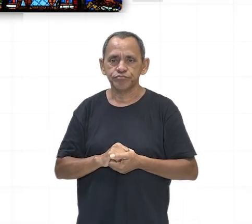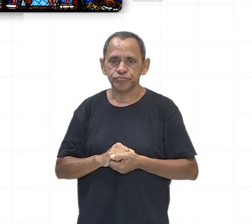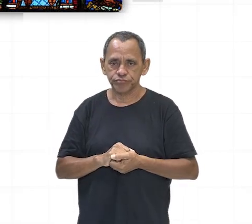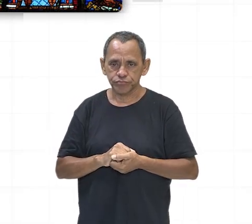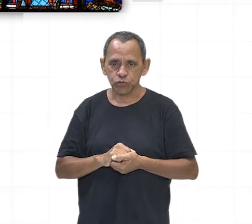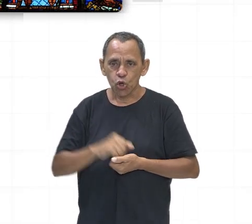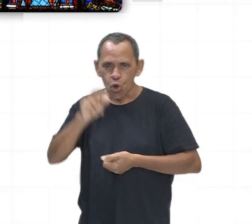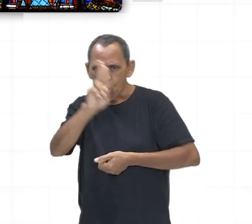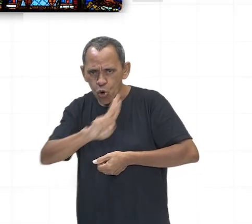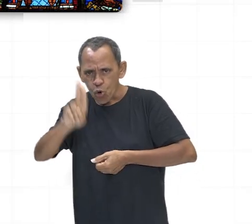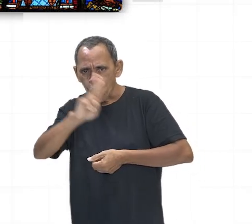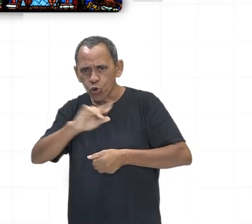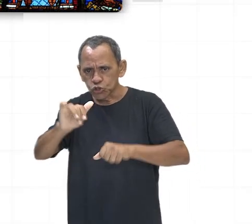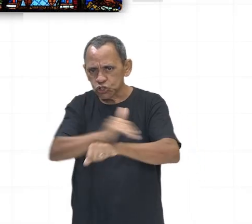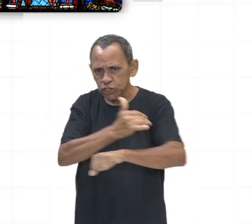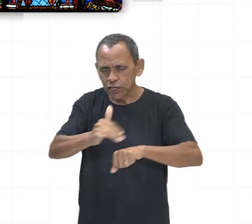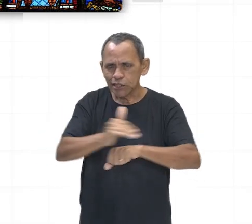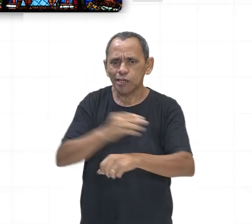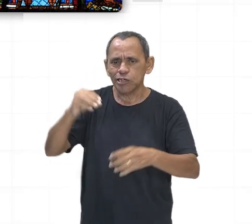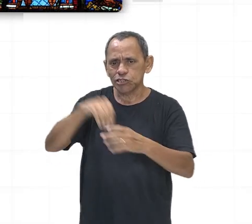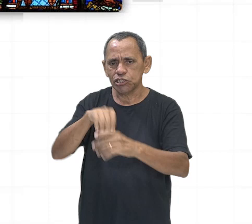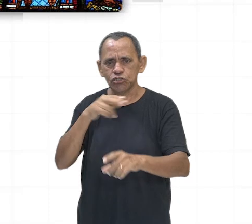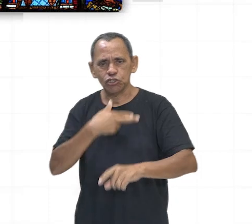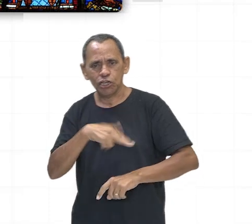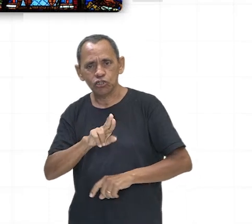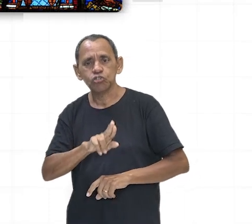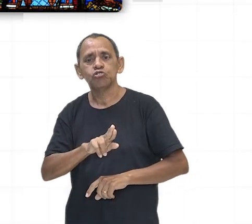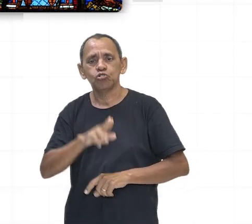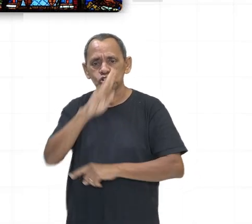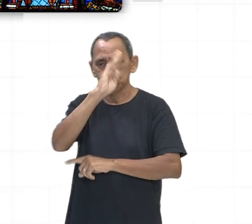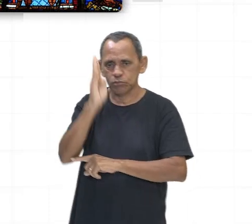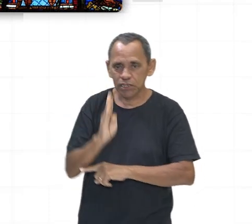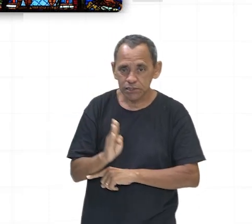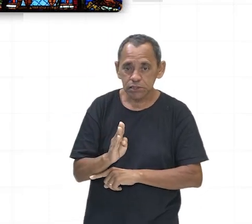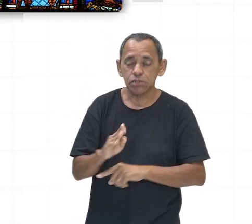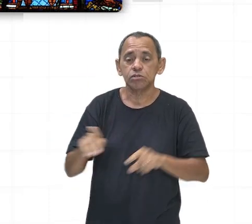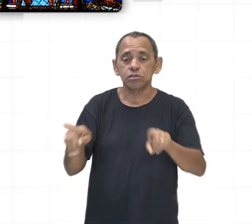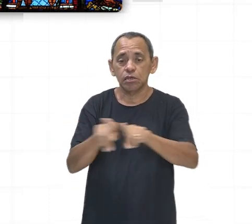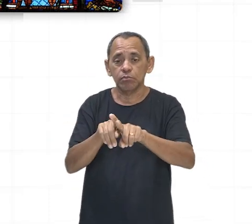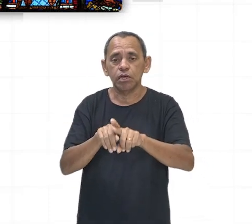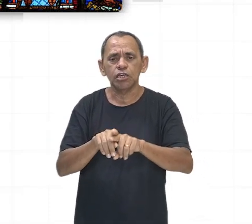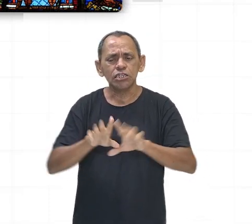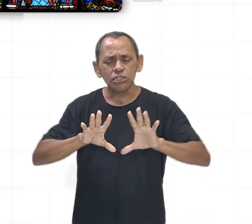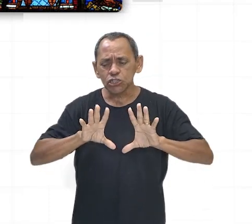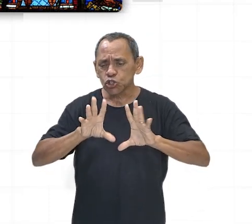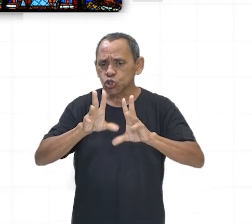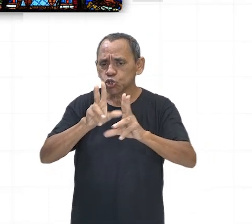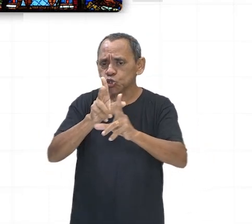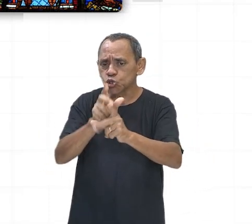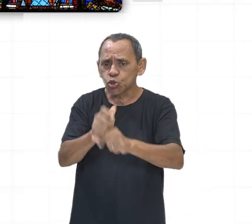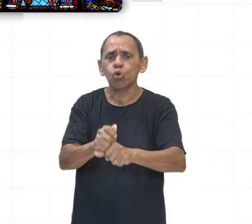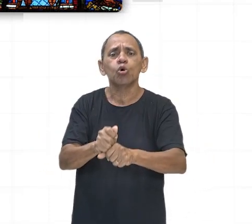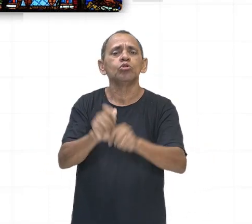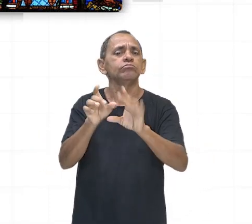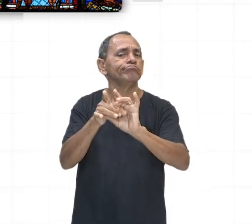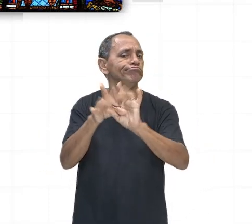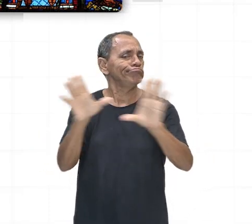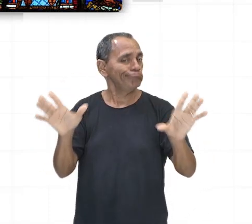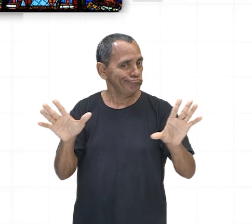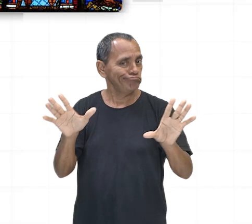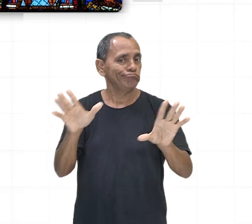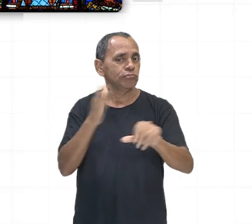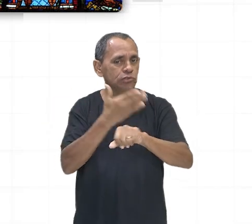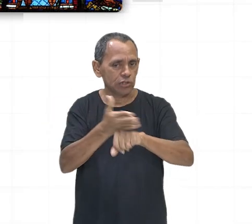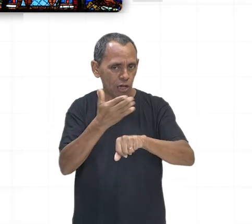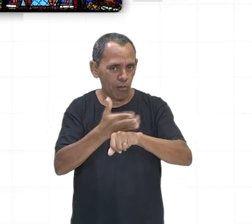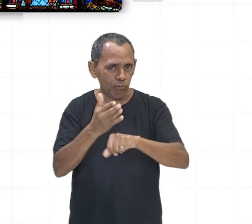livres para a sua prática, para a sua livre prática de culto, sua liberdade